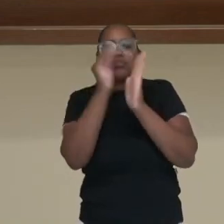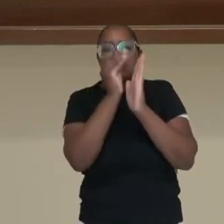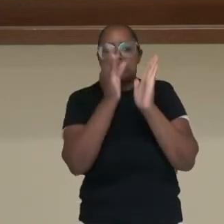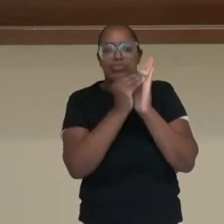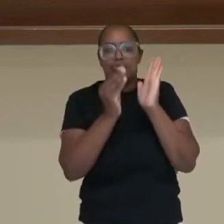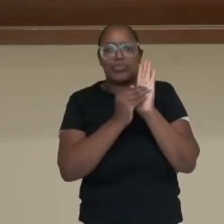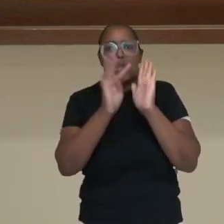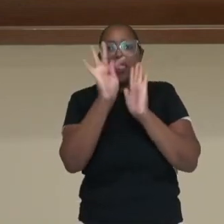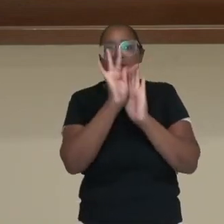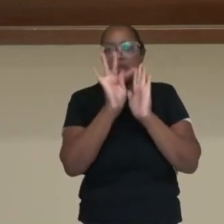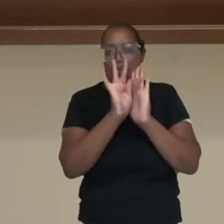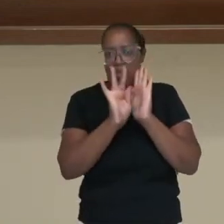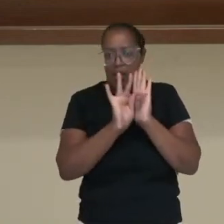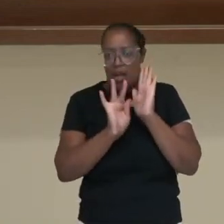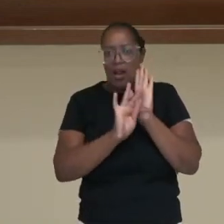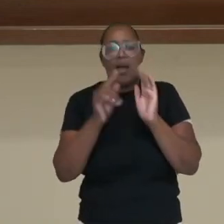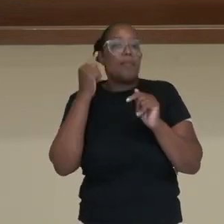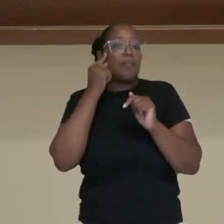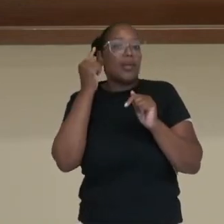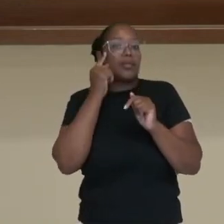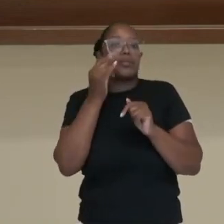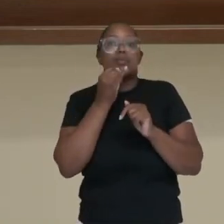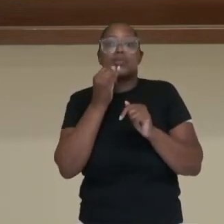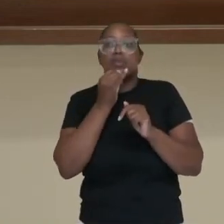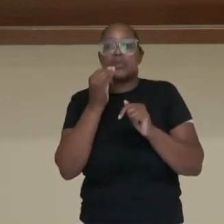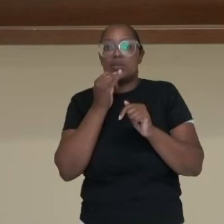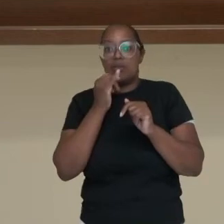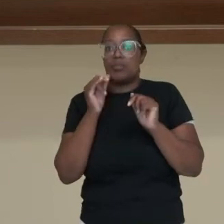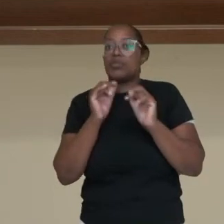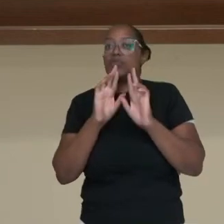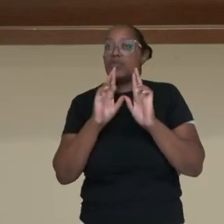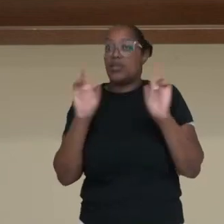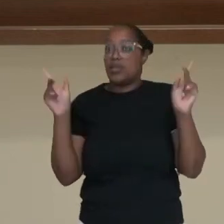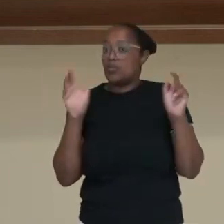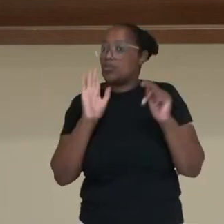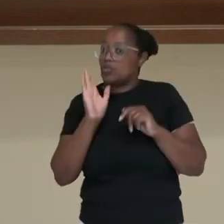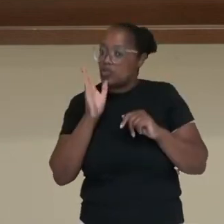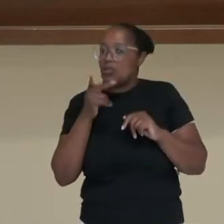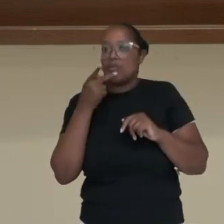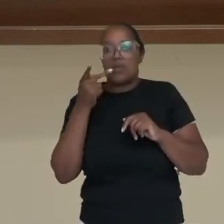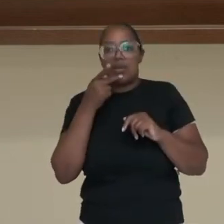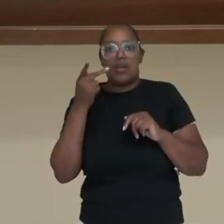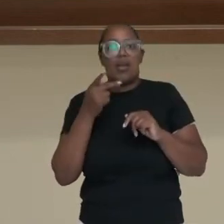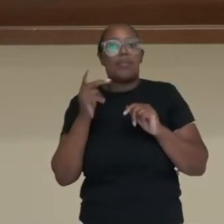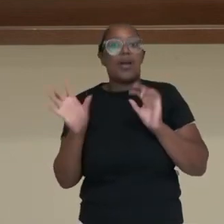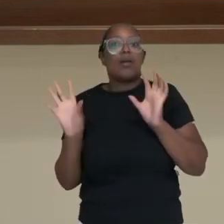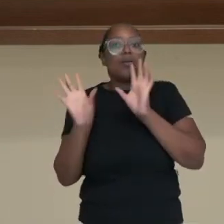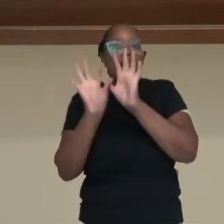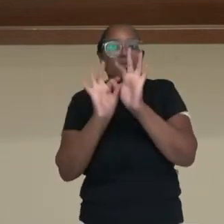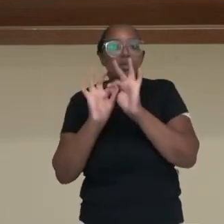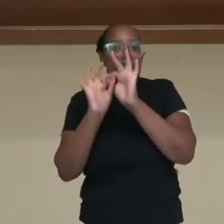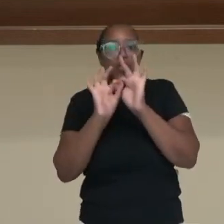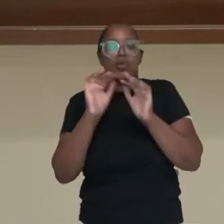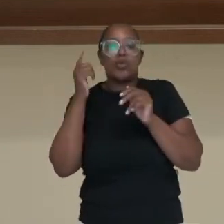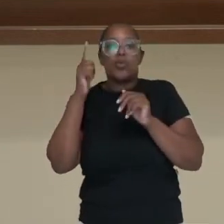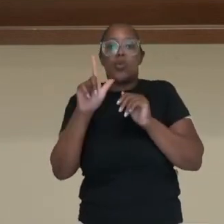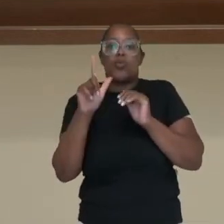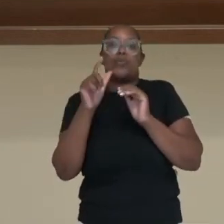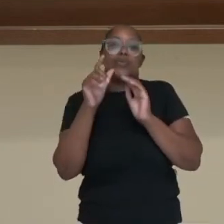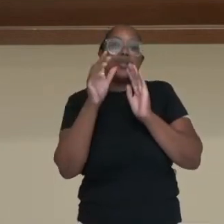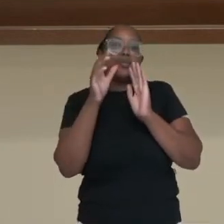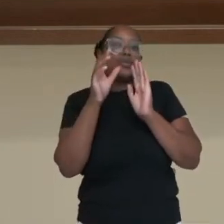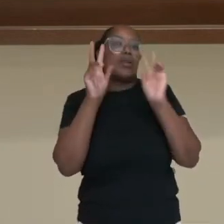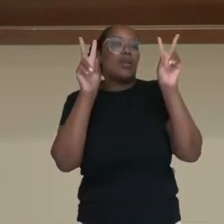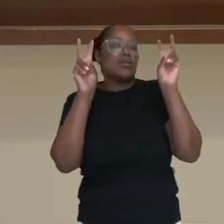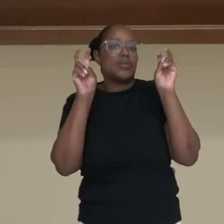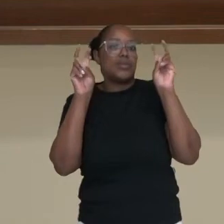trabalhados. Pense em um exemplo diferente daqueles que eu dei, hein? Para associar com os conceitos. Então tá lá,